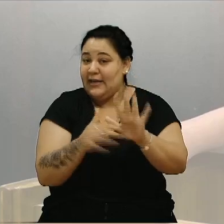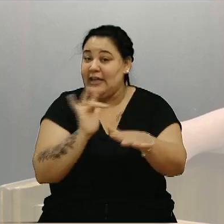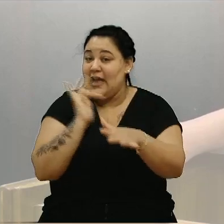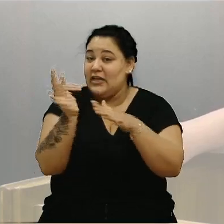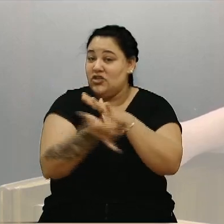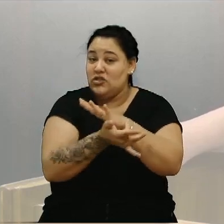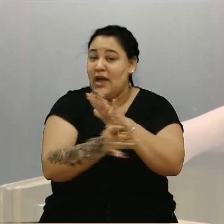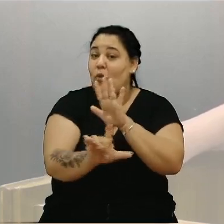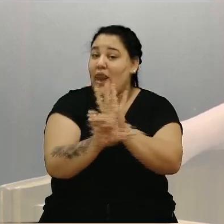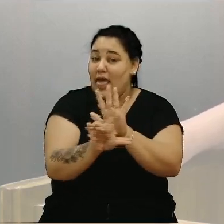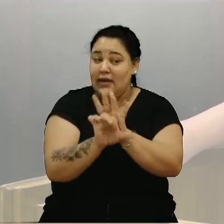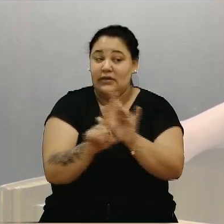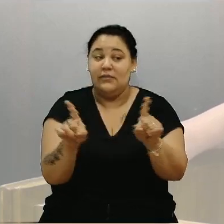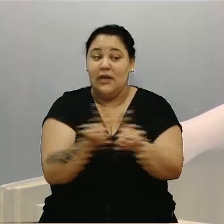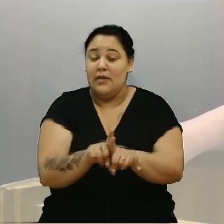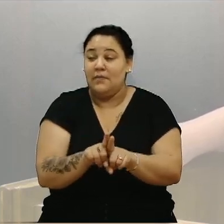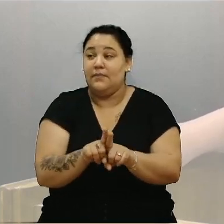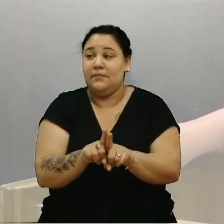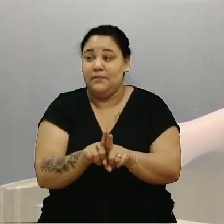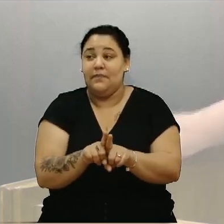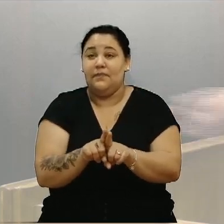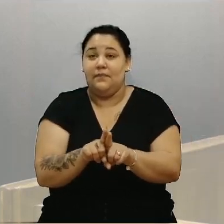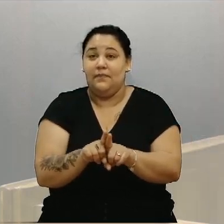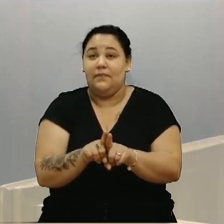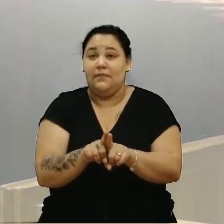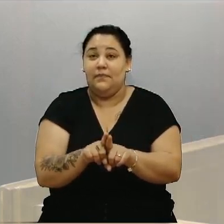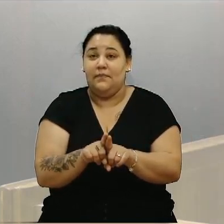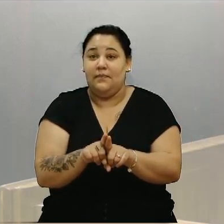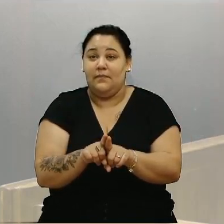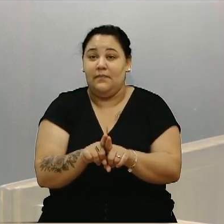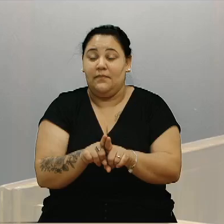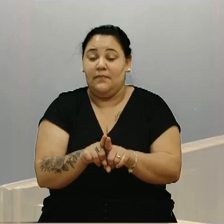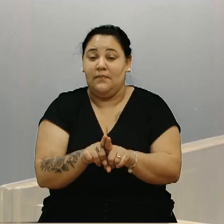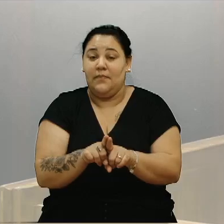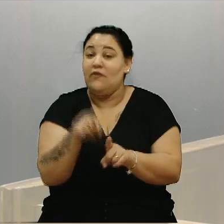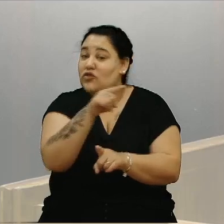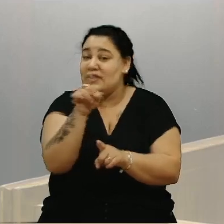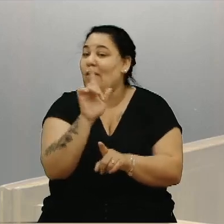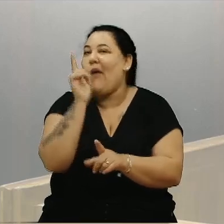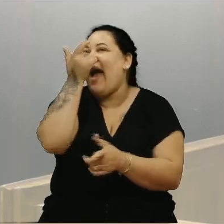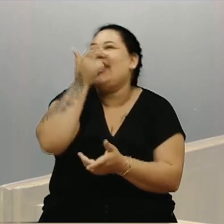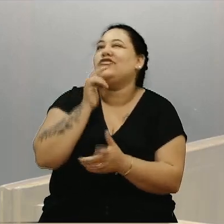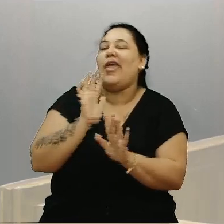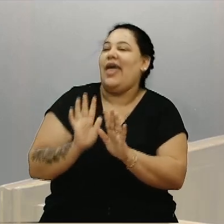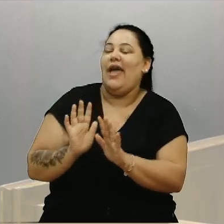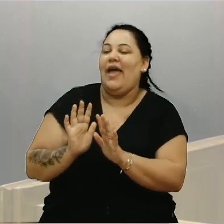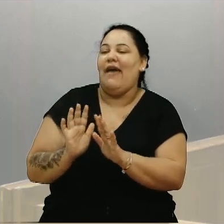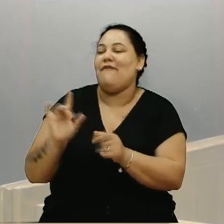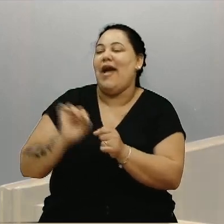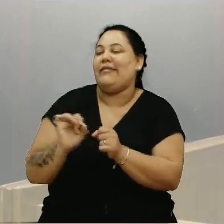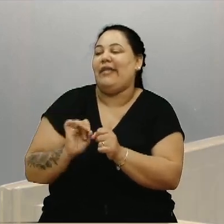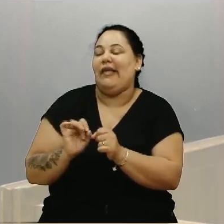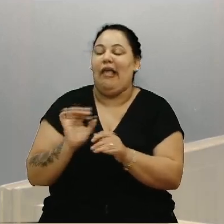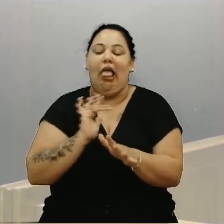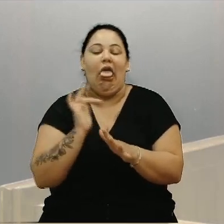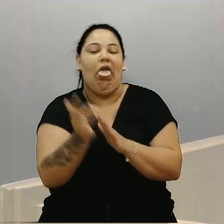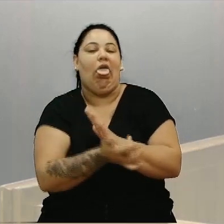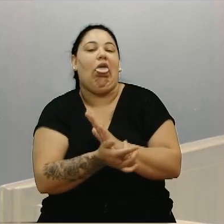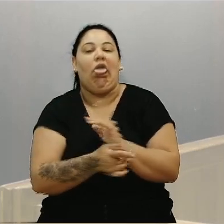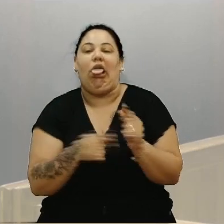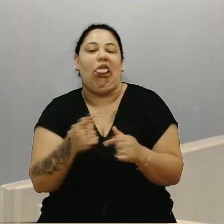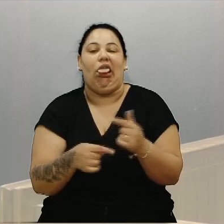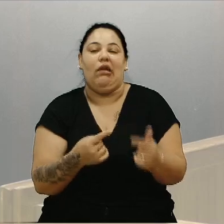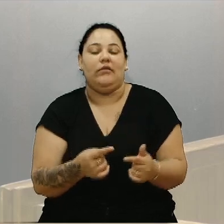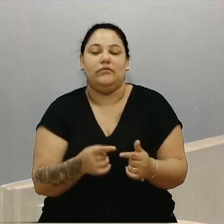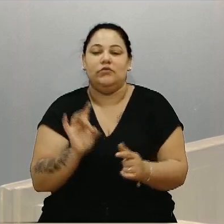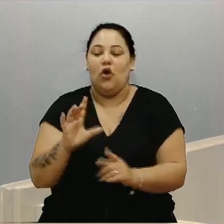não ache que essa prática da política, ela só nos